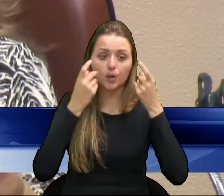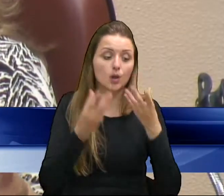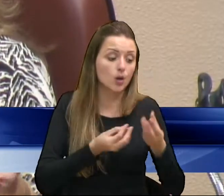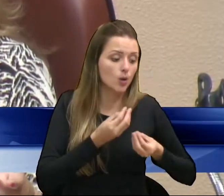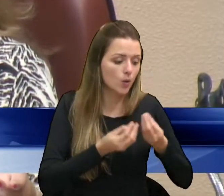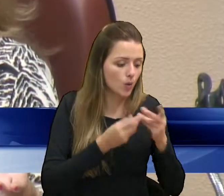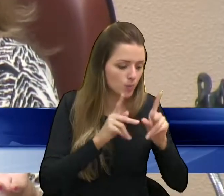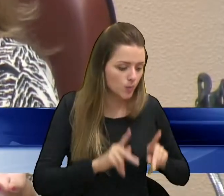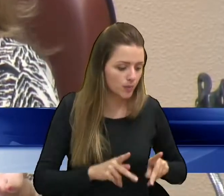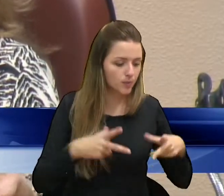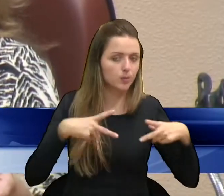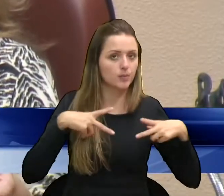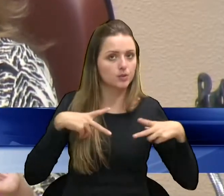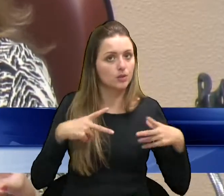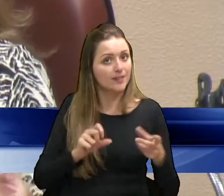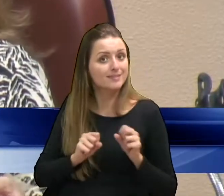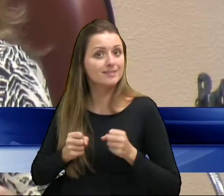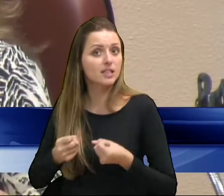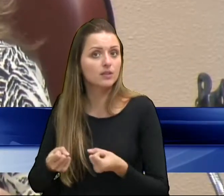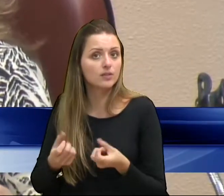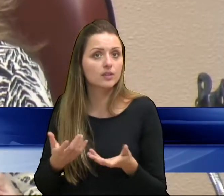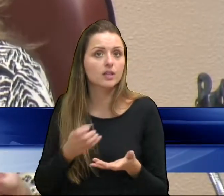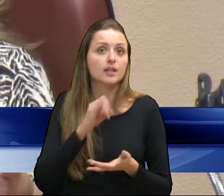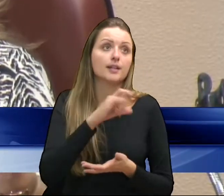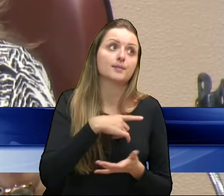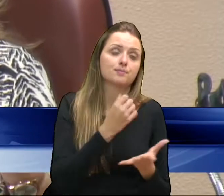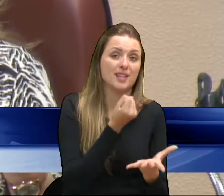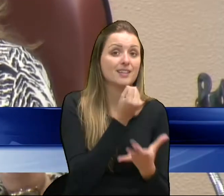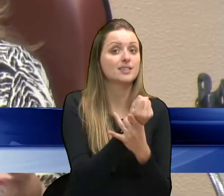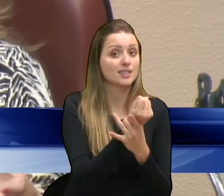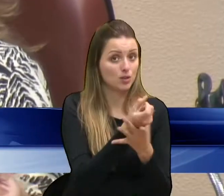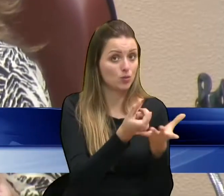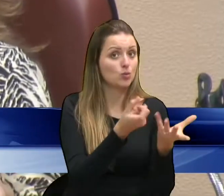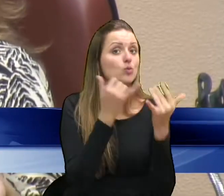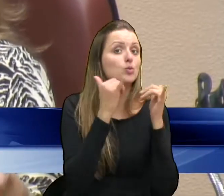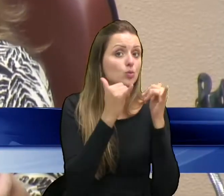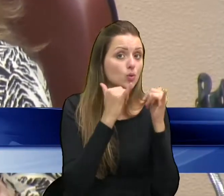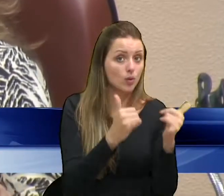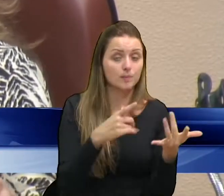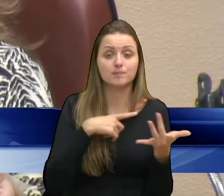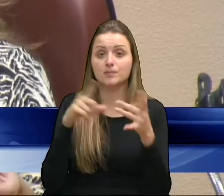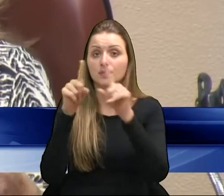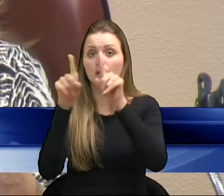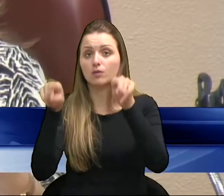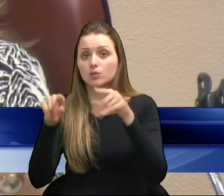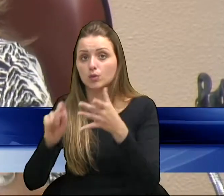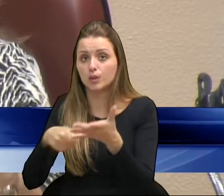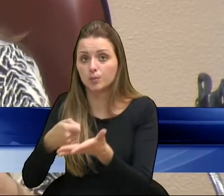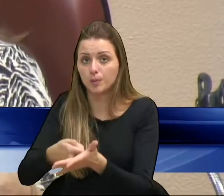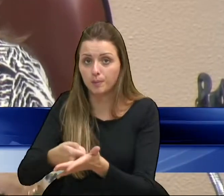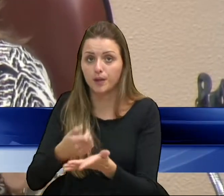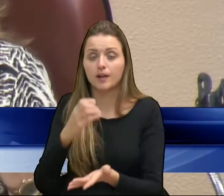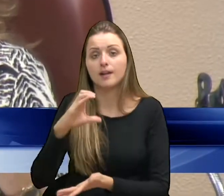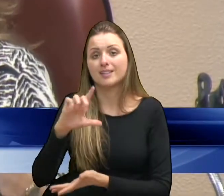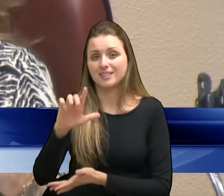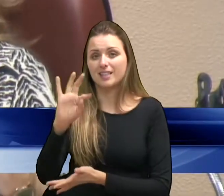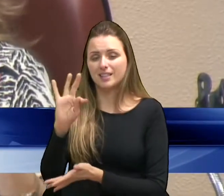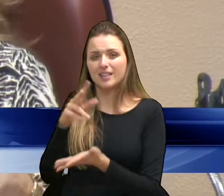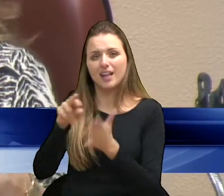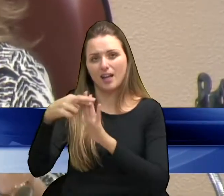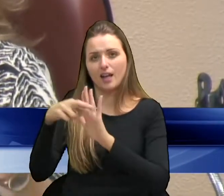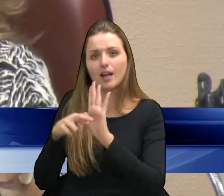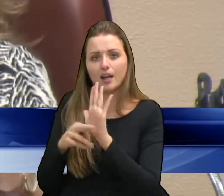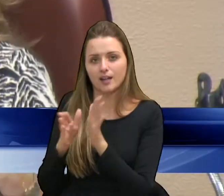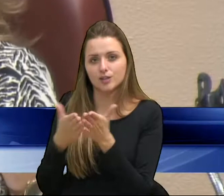pessoa física vai se defender, porque tem seguro para dar conta, tem funcionário para dar conta, CLT, e a gente